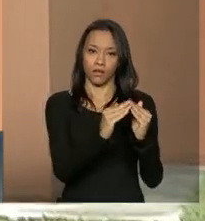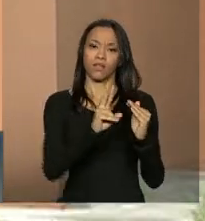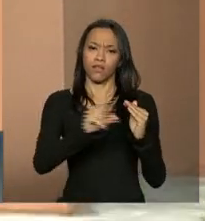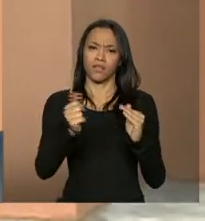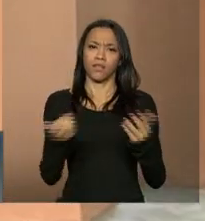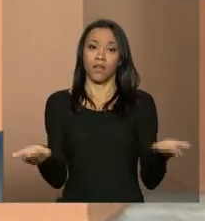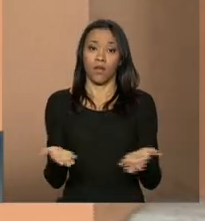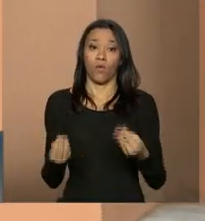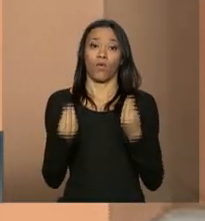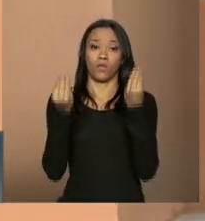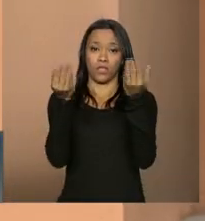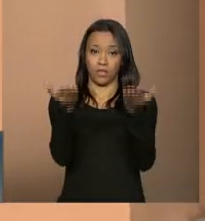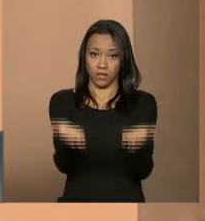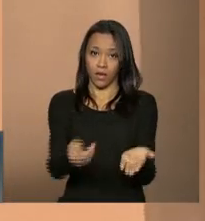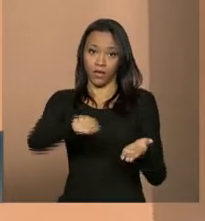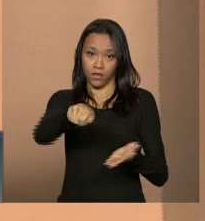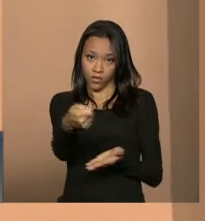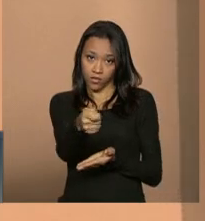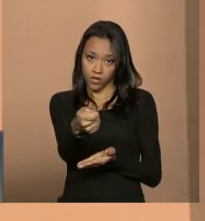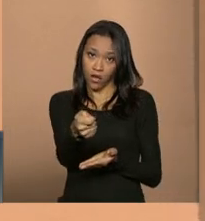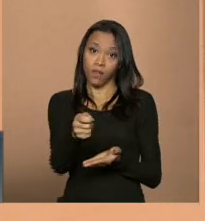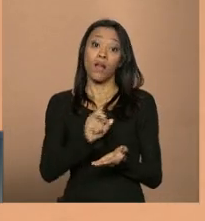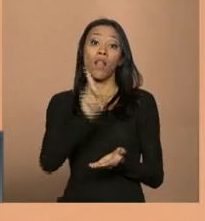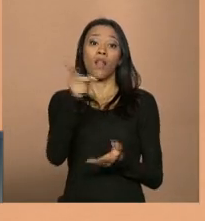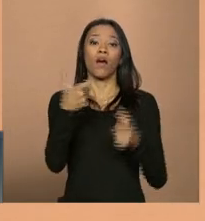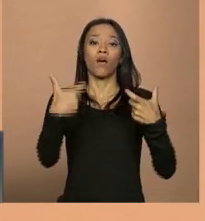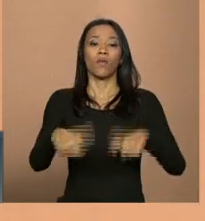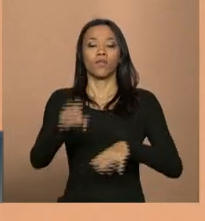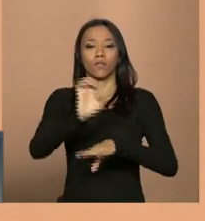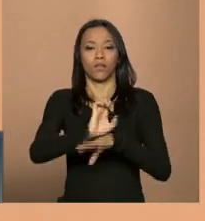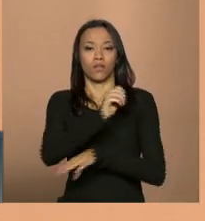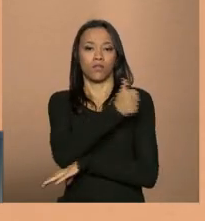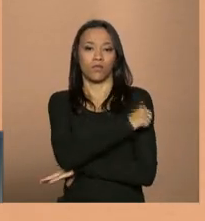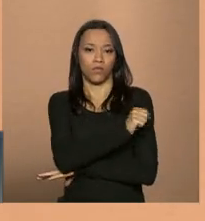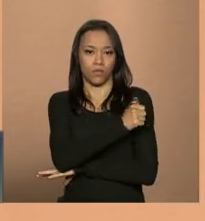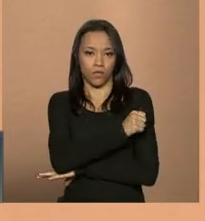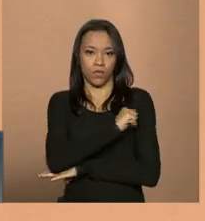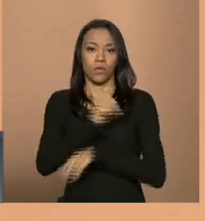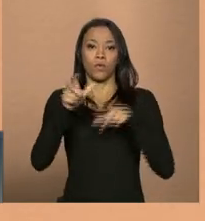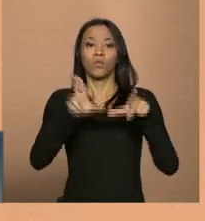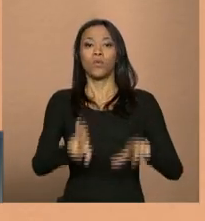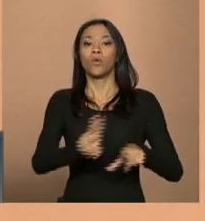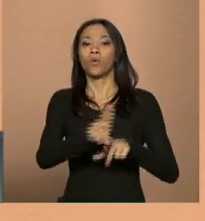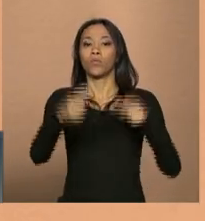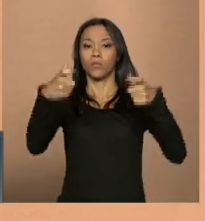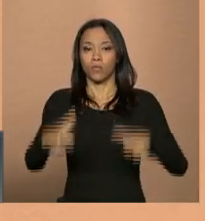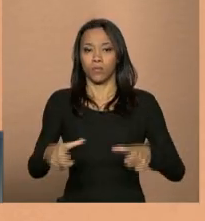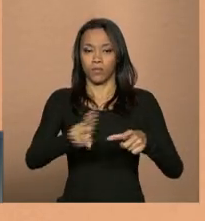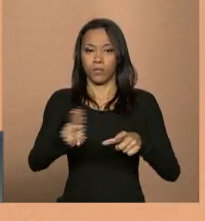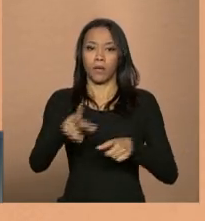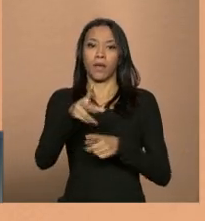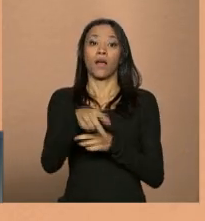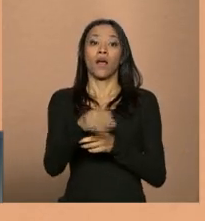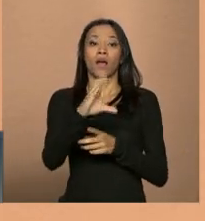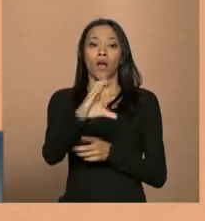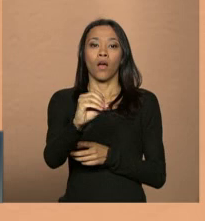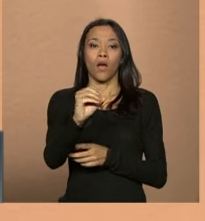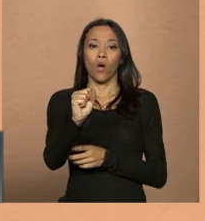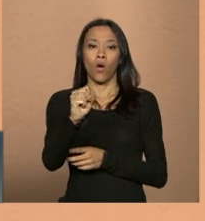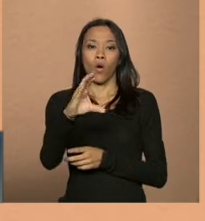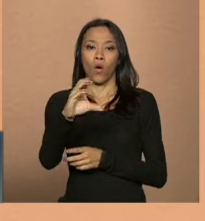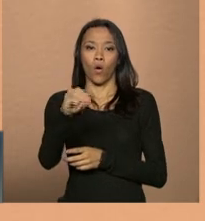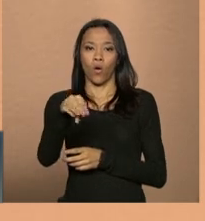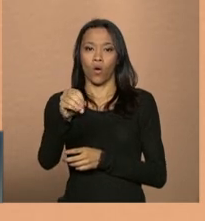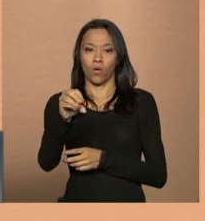cerimônia oficial lá no Rio de Janeiro no bairro do Cosmos ali a presidenta Dilma